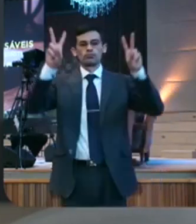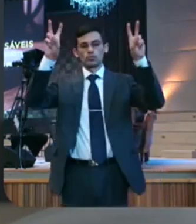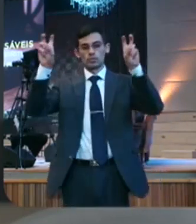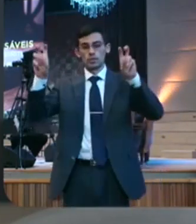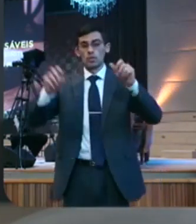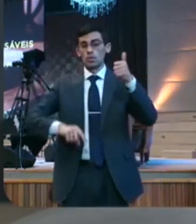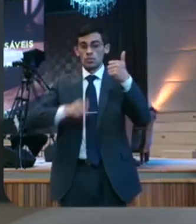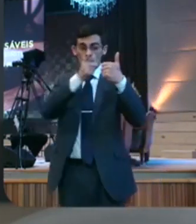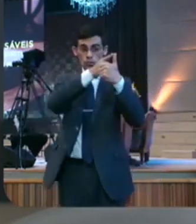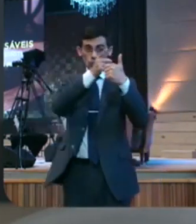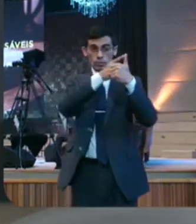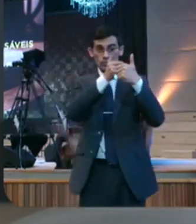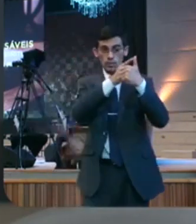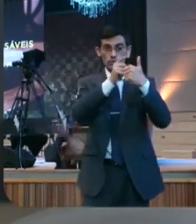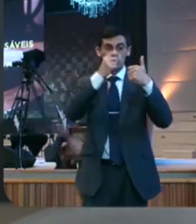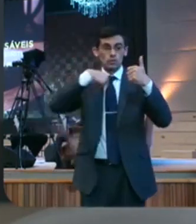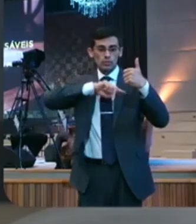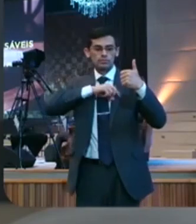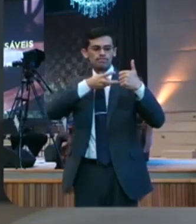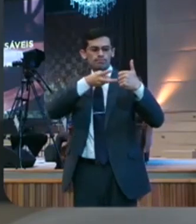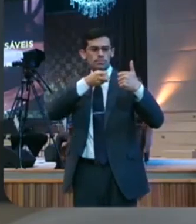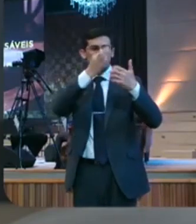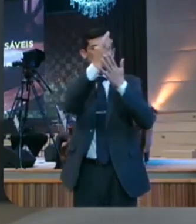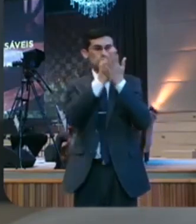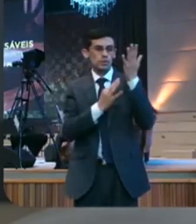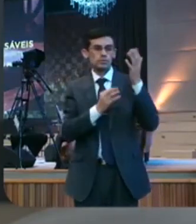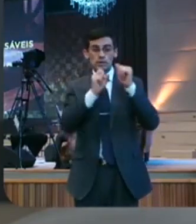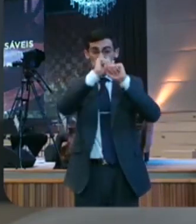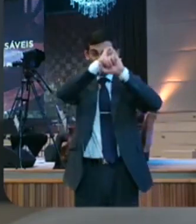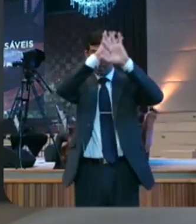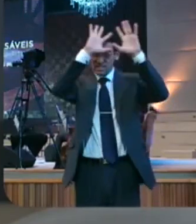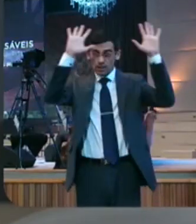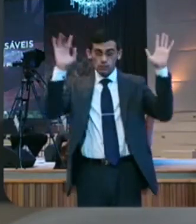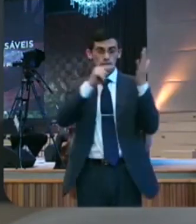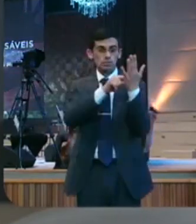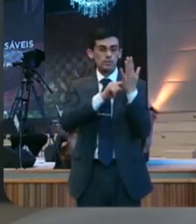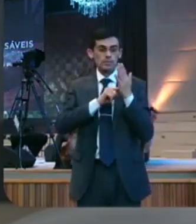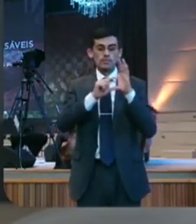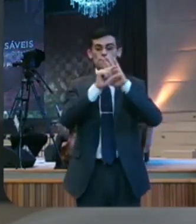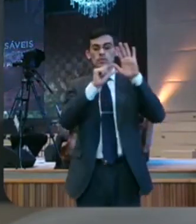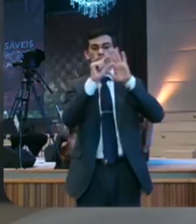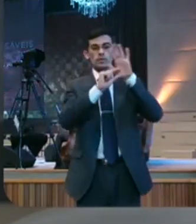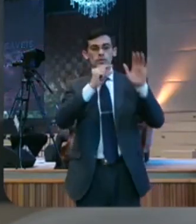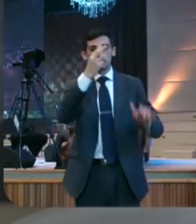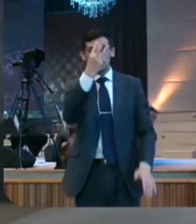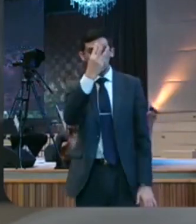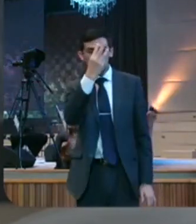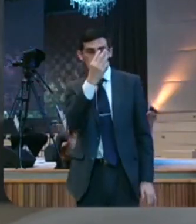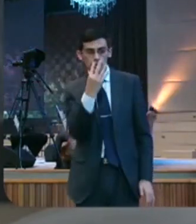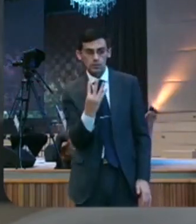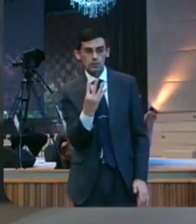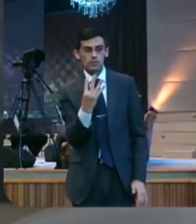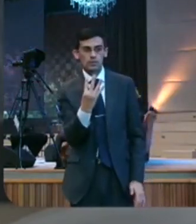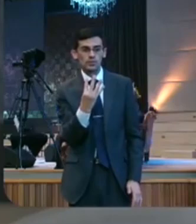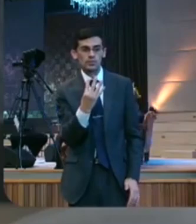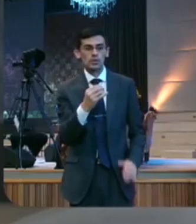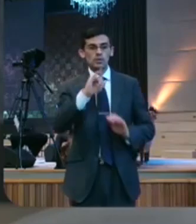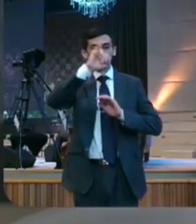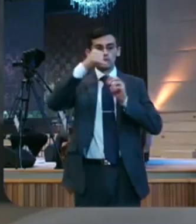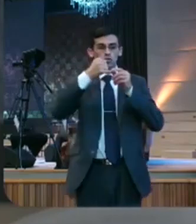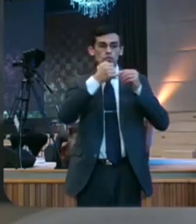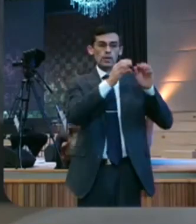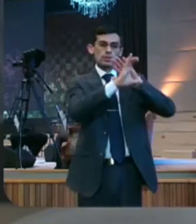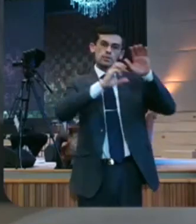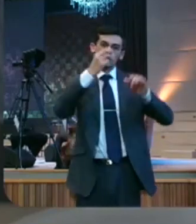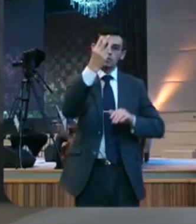O primeiro princípio, que fica muito claro nesse texto, aparece nos versículos 3 e 4 de Josué,